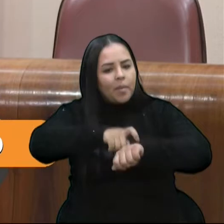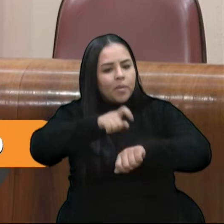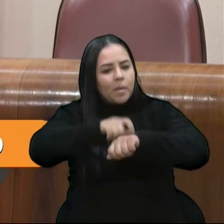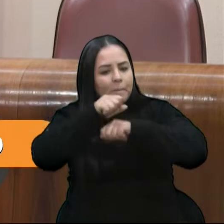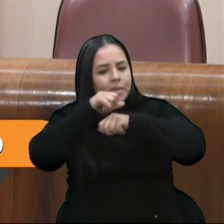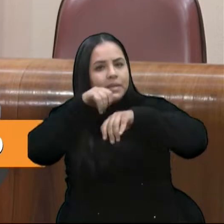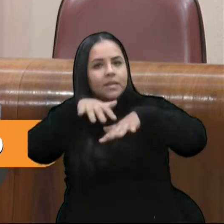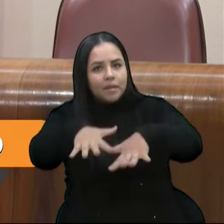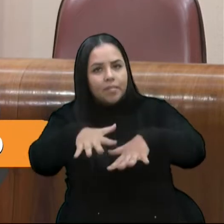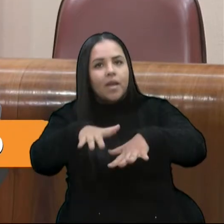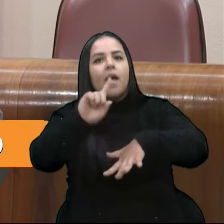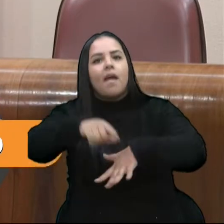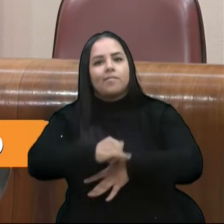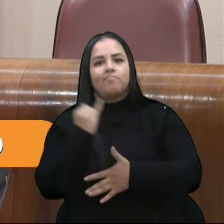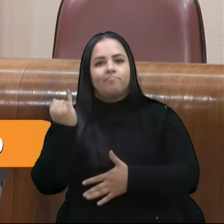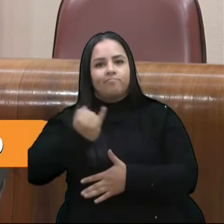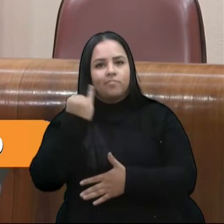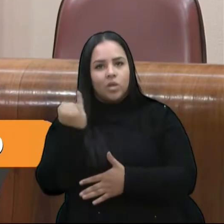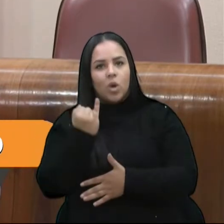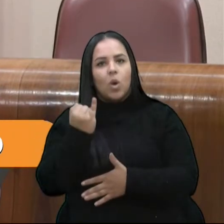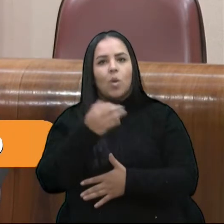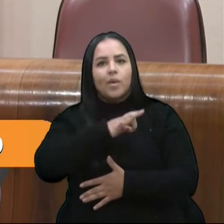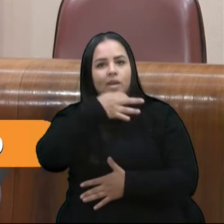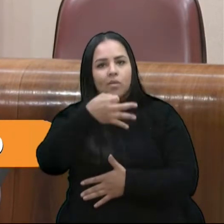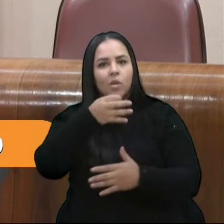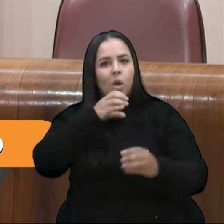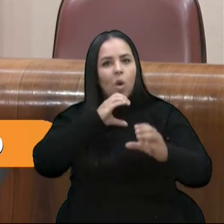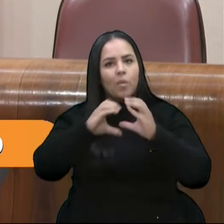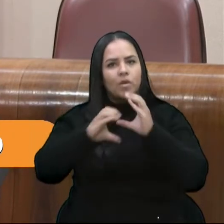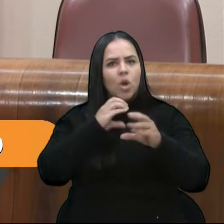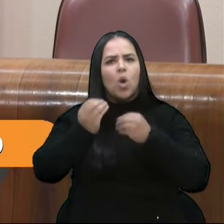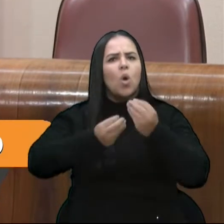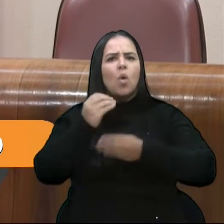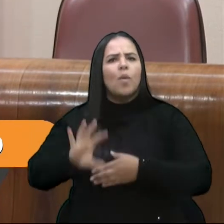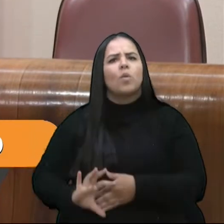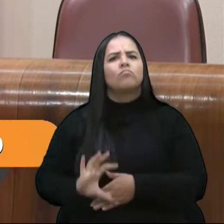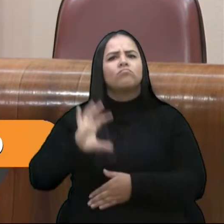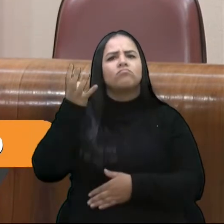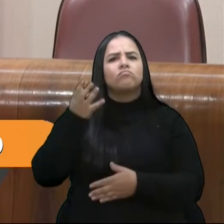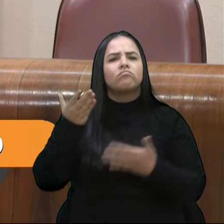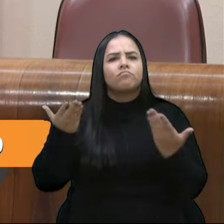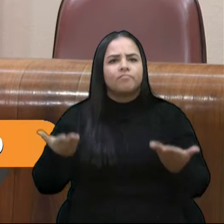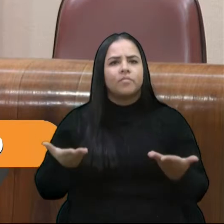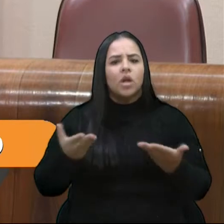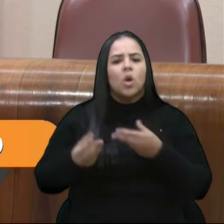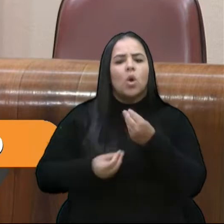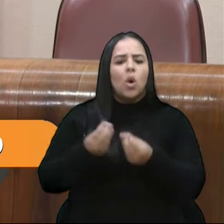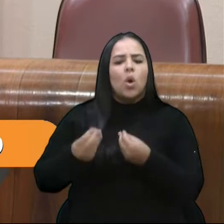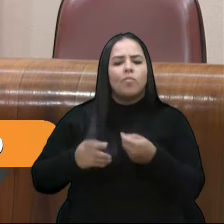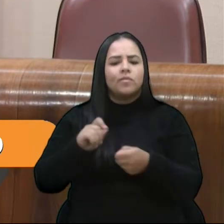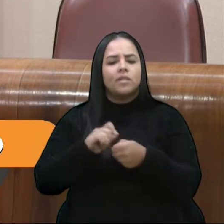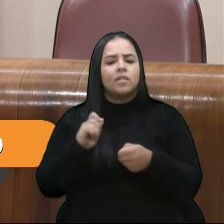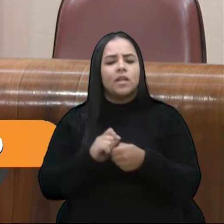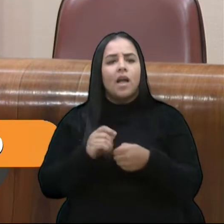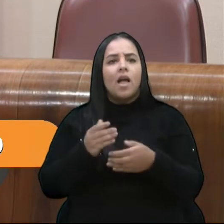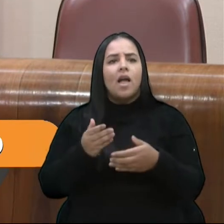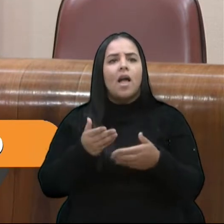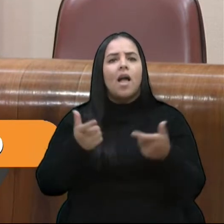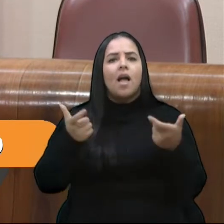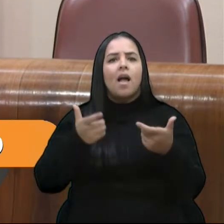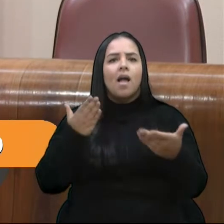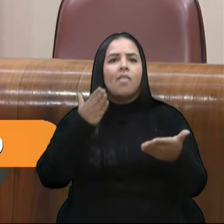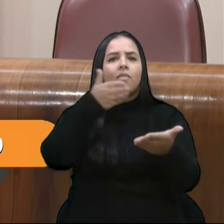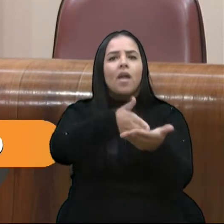A opinião, a comunicação, como ela deve proceder, como ela deve ser analisada, até que ponto